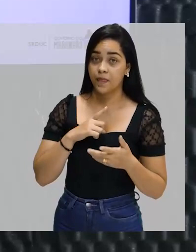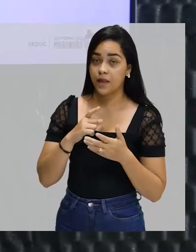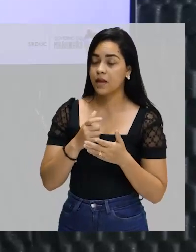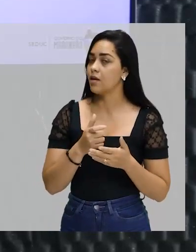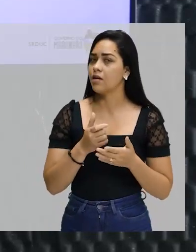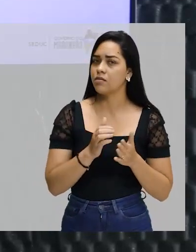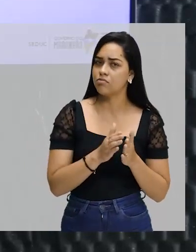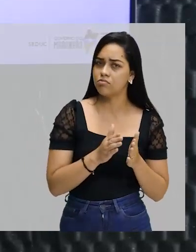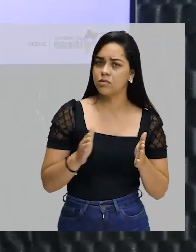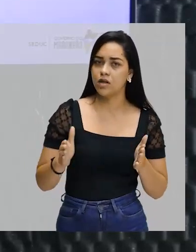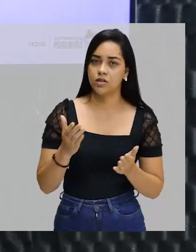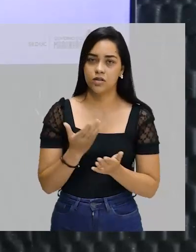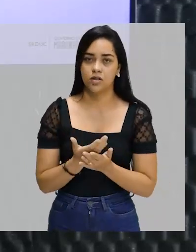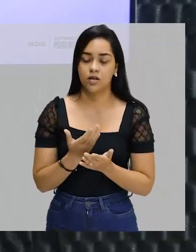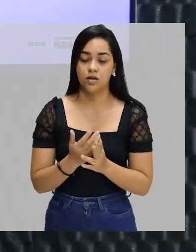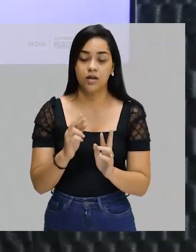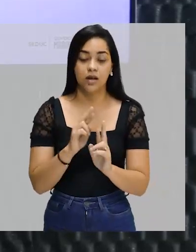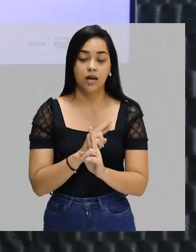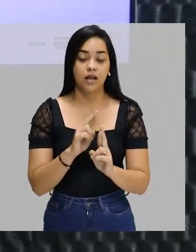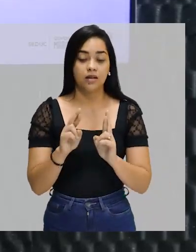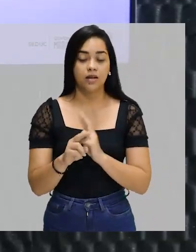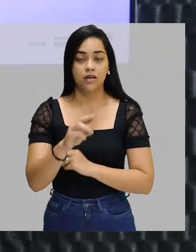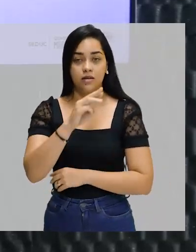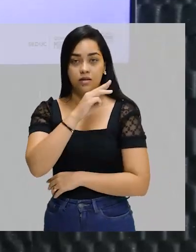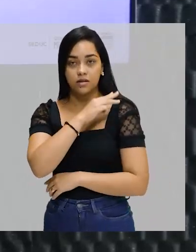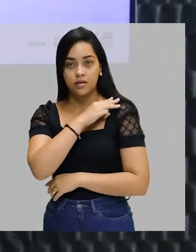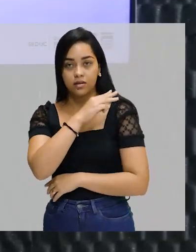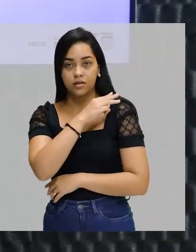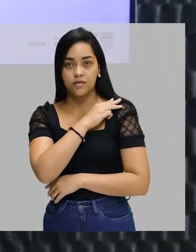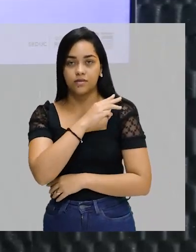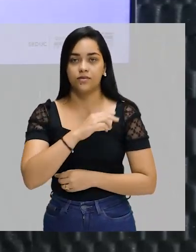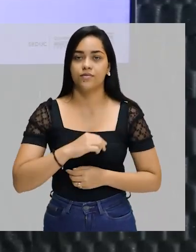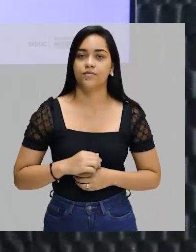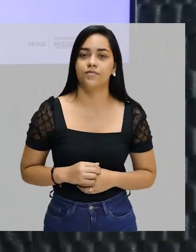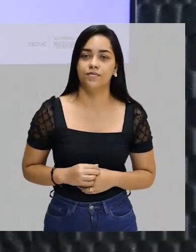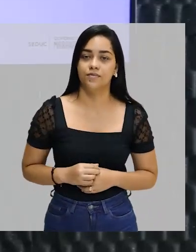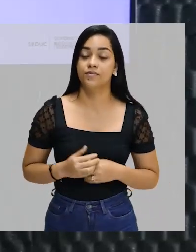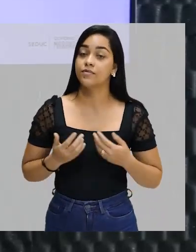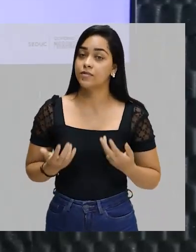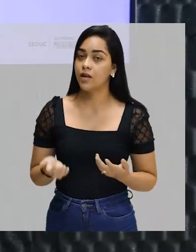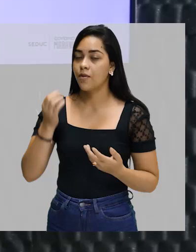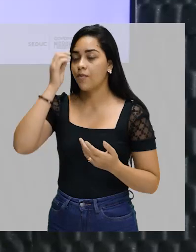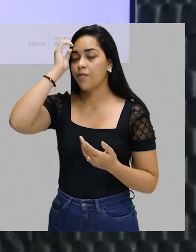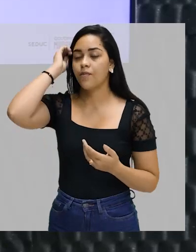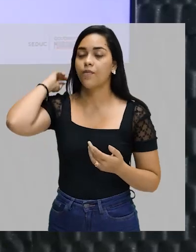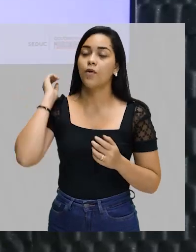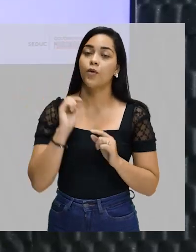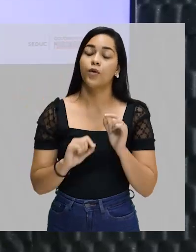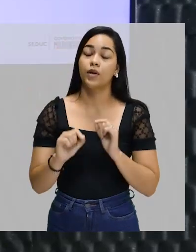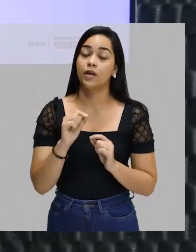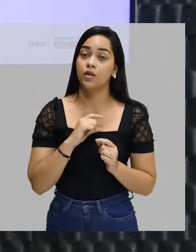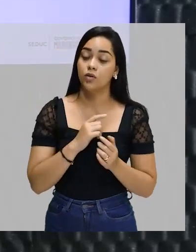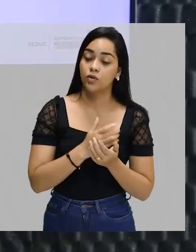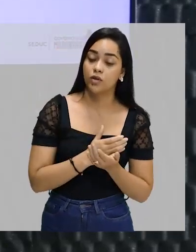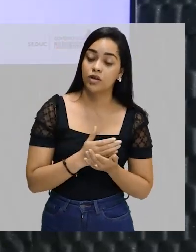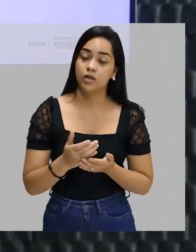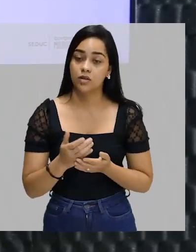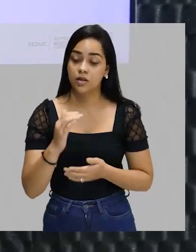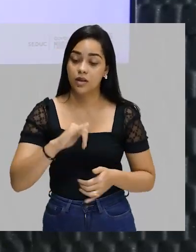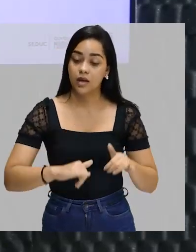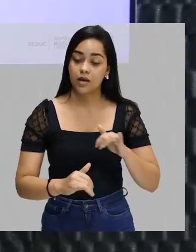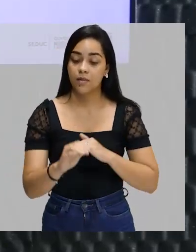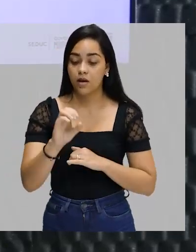de aulas relacionadas ao terceiro ano do ensino médio. Bom, nós estamos no início da